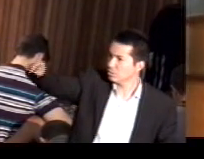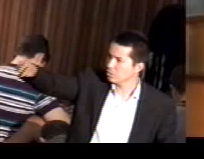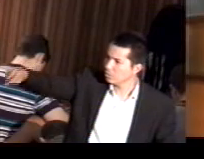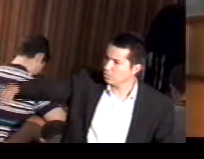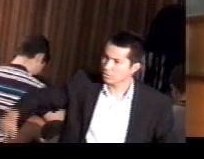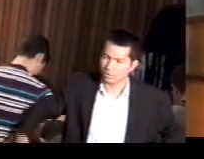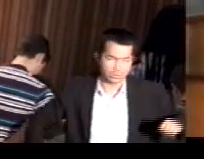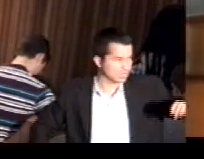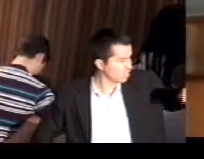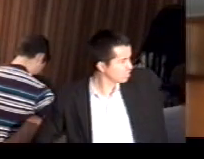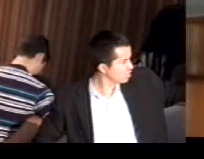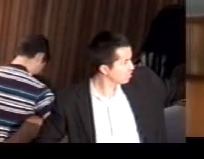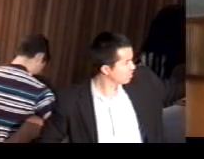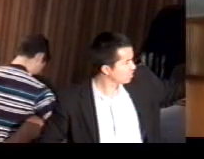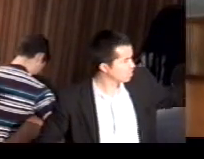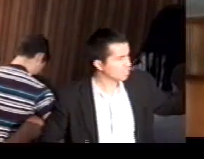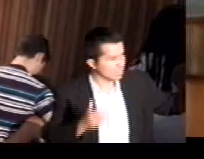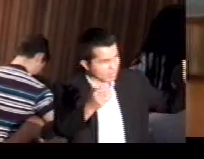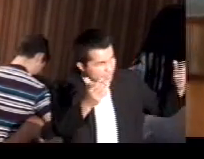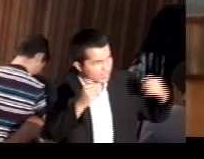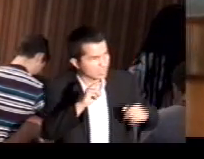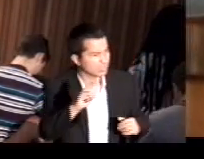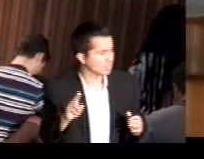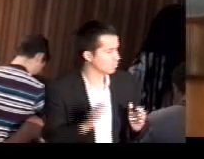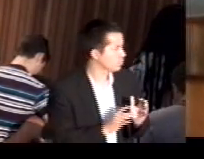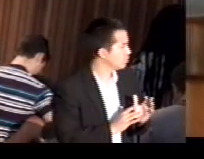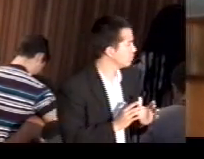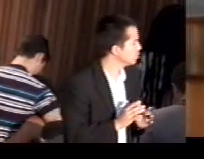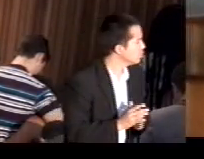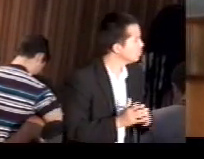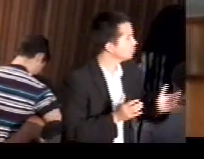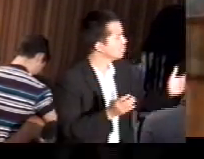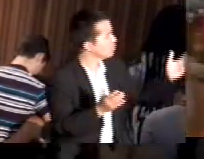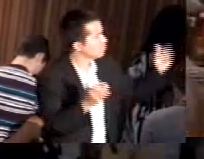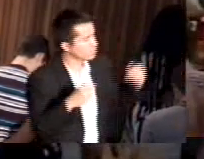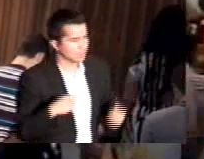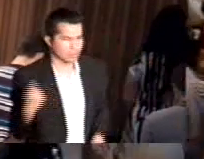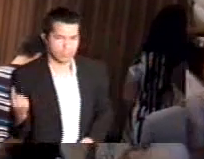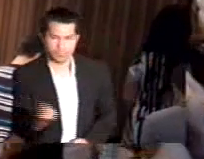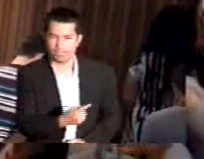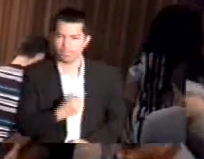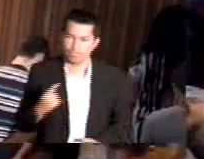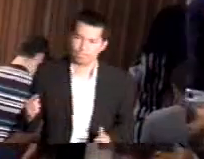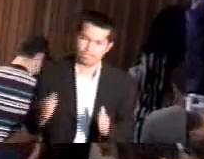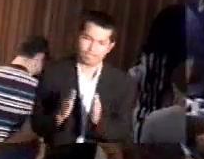Espírito de Deus está falando. Vem para cá, em nome de Jesus, vem. E a gente vai orar.